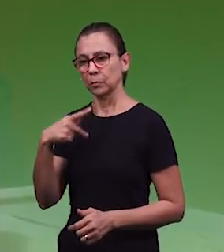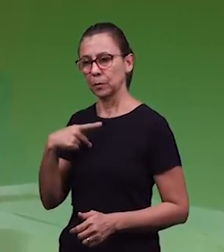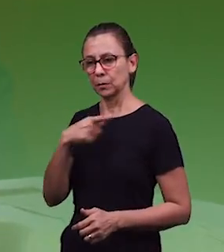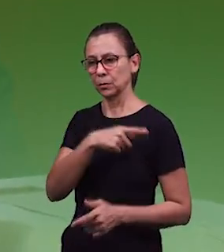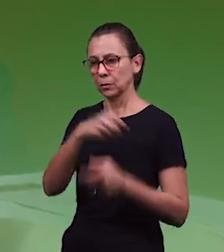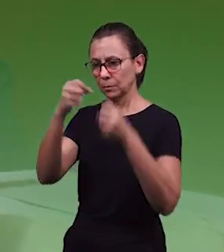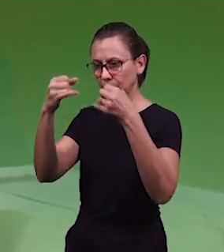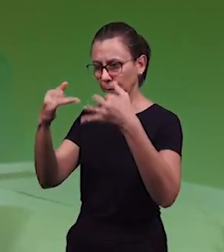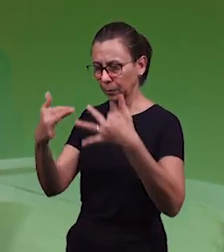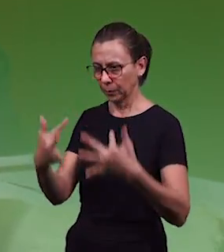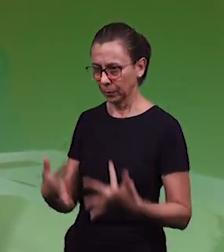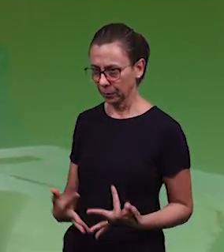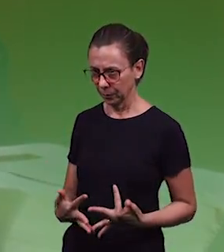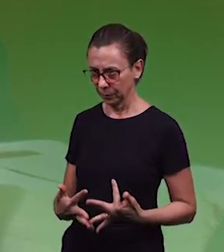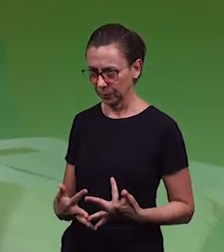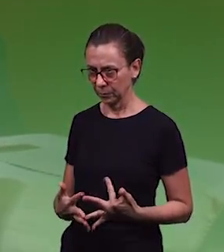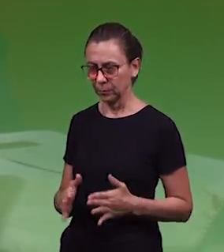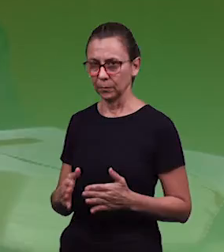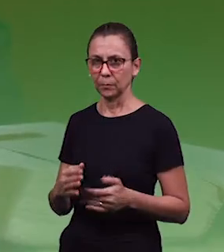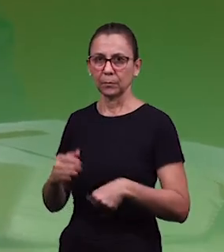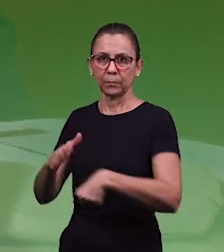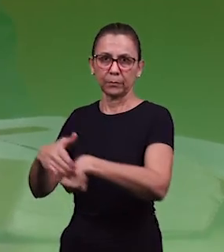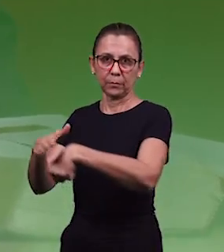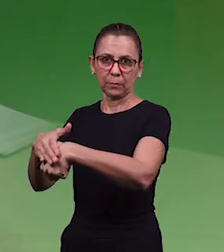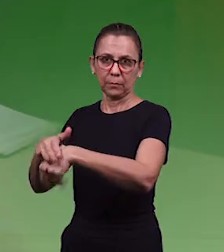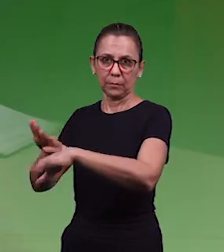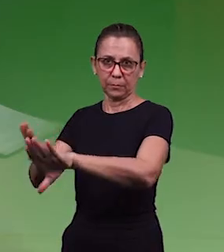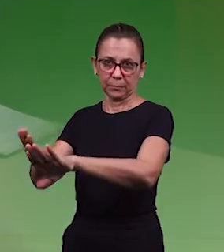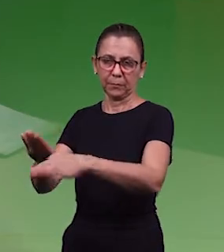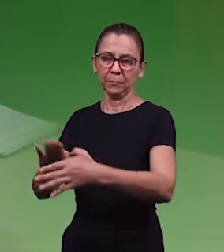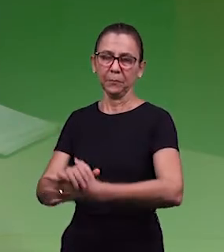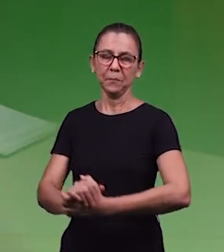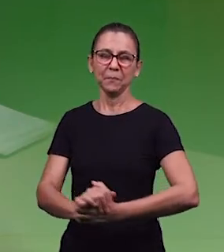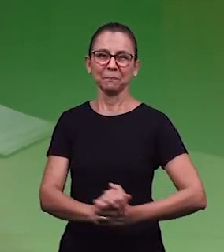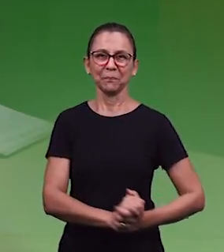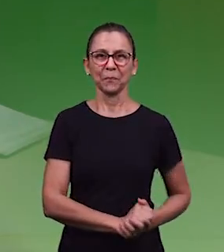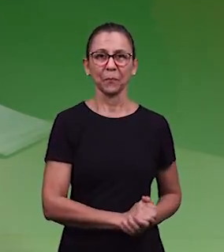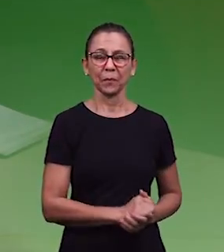grupos de assistência. Tem alguma pergunta para fazer? Não, se não tiver, eu vou continuar.